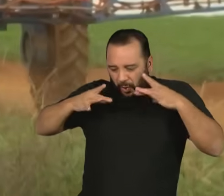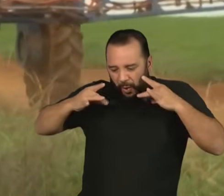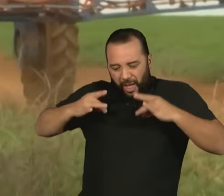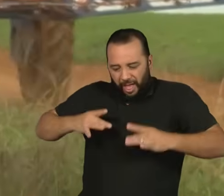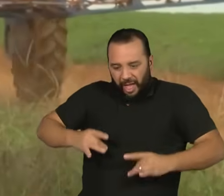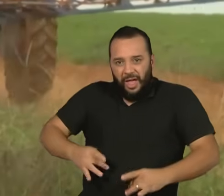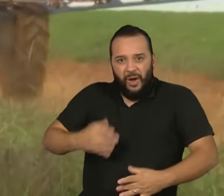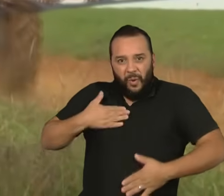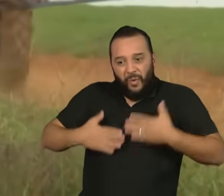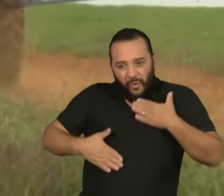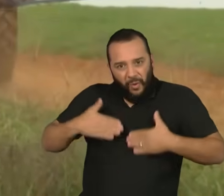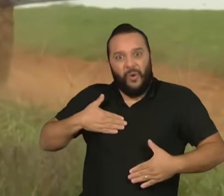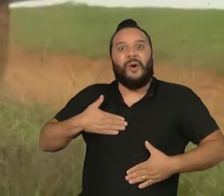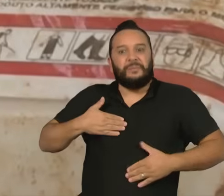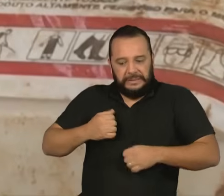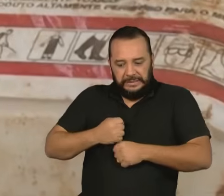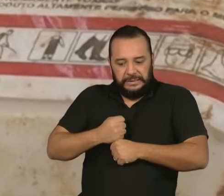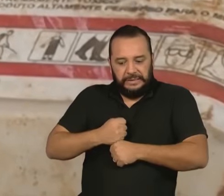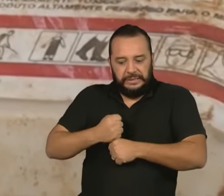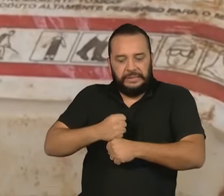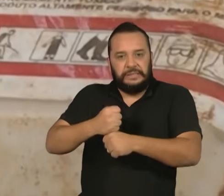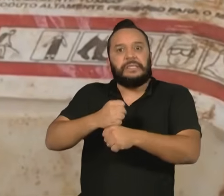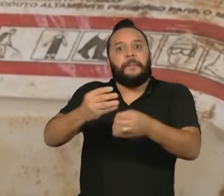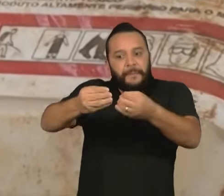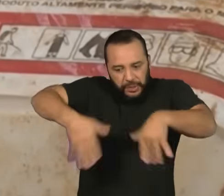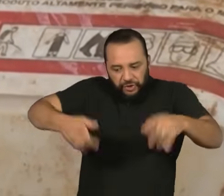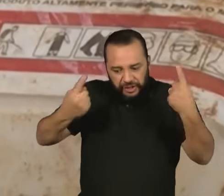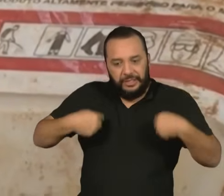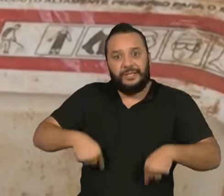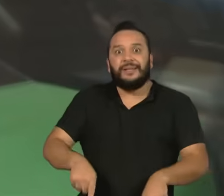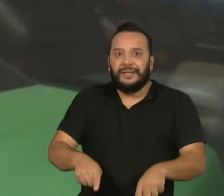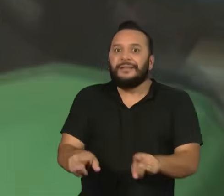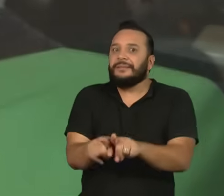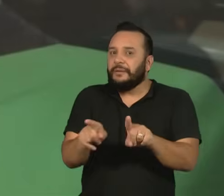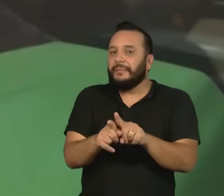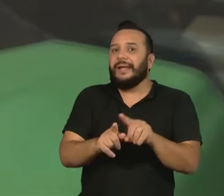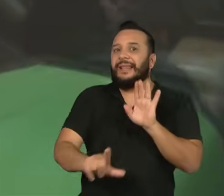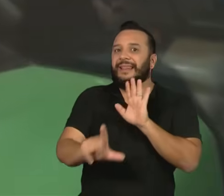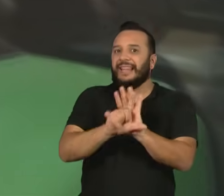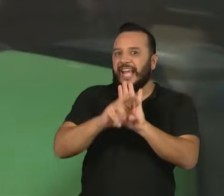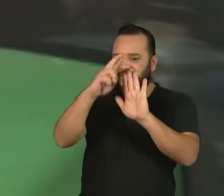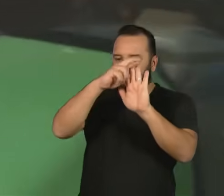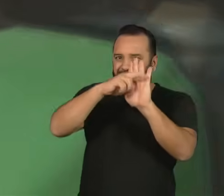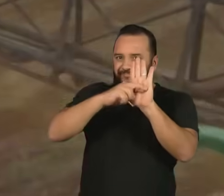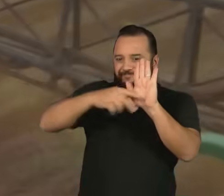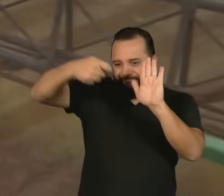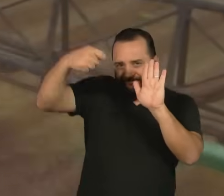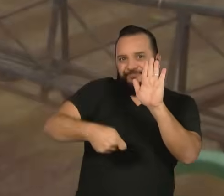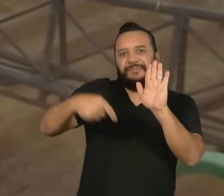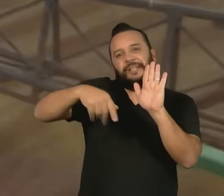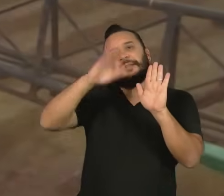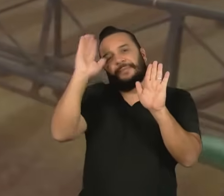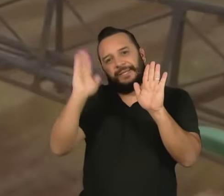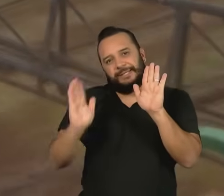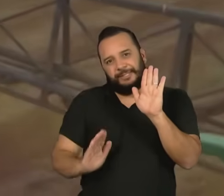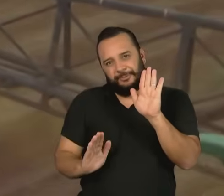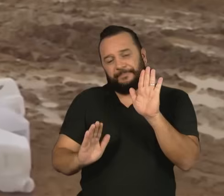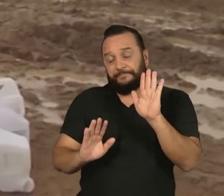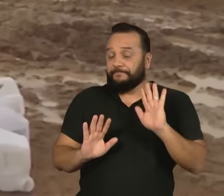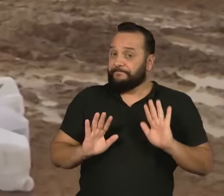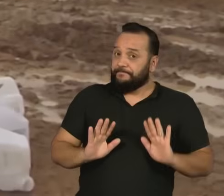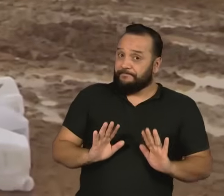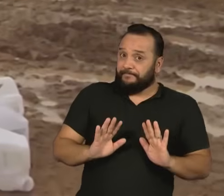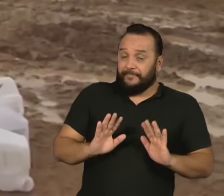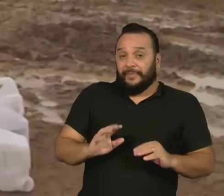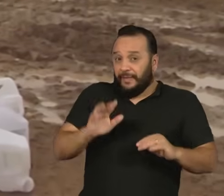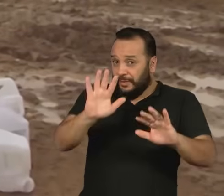e alerta sobre a necessidade de padrões mais rígidos no país. A gente poderia acender